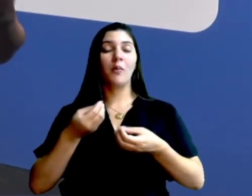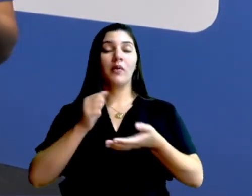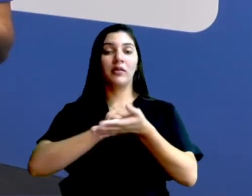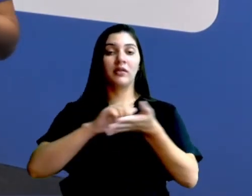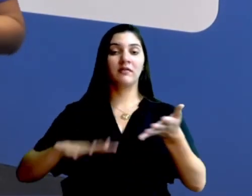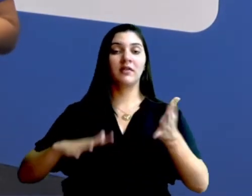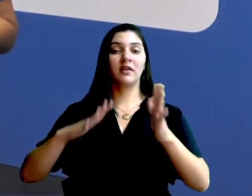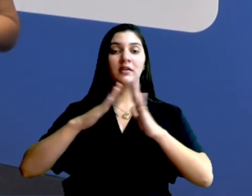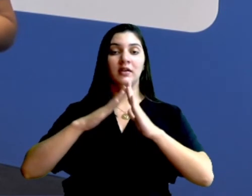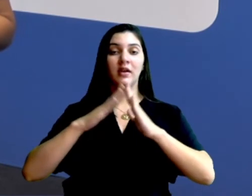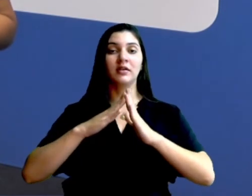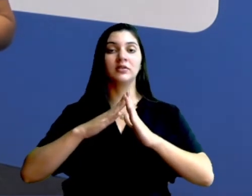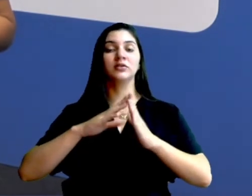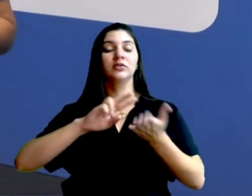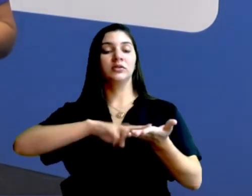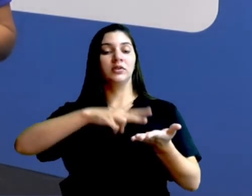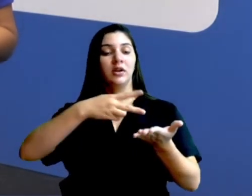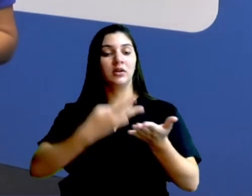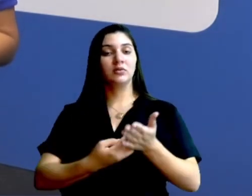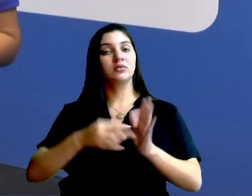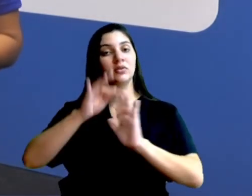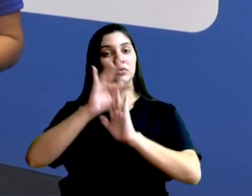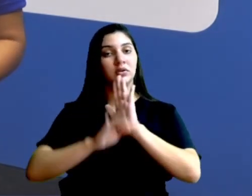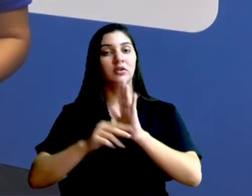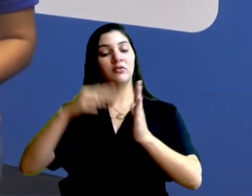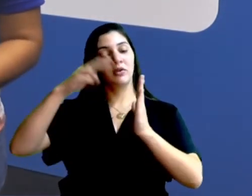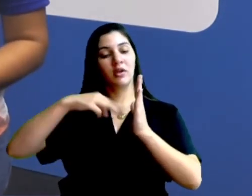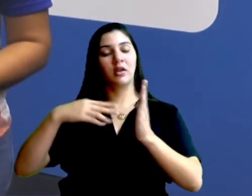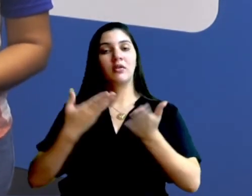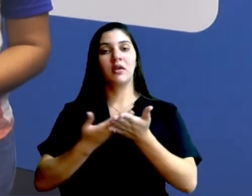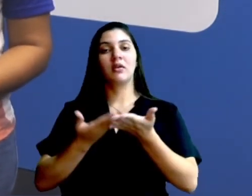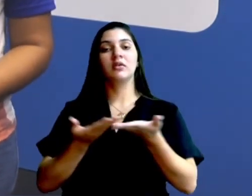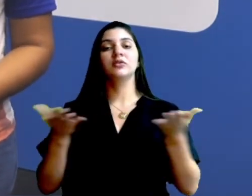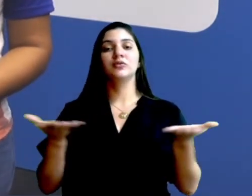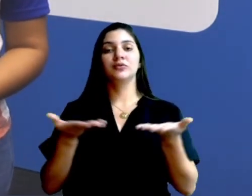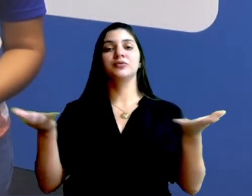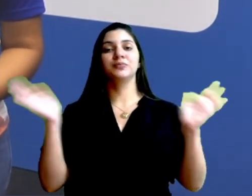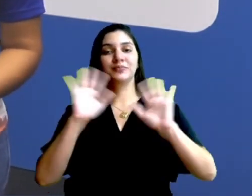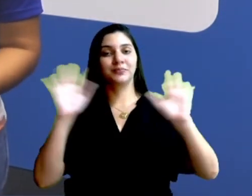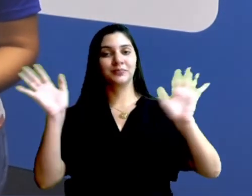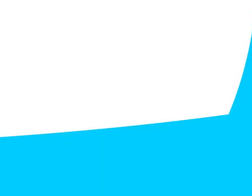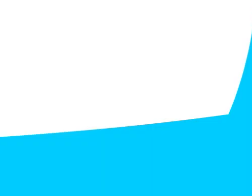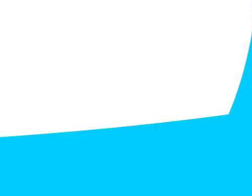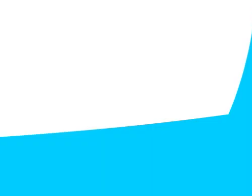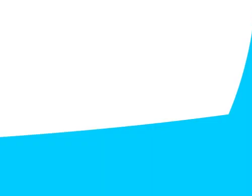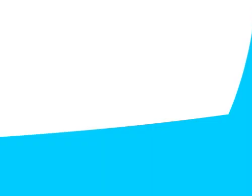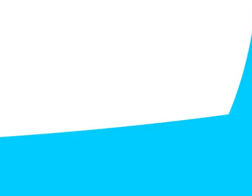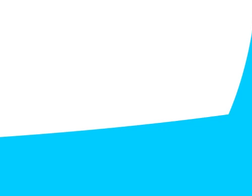casa, traduzam o texto que a gente leu na aula de hoje, tá bom? Um abraço e até a próxima!